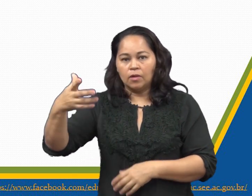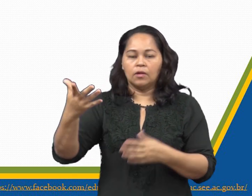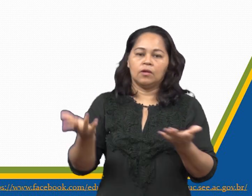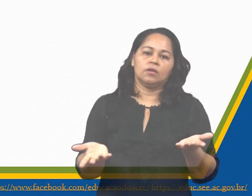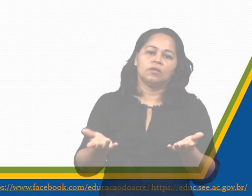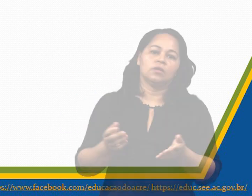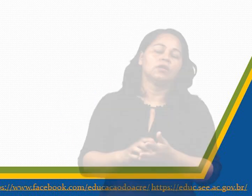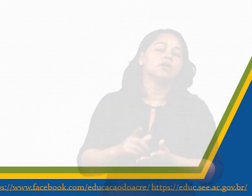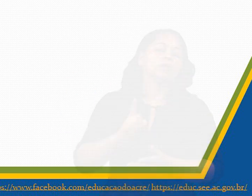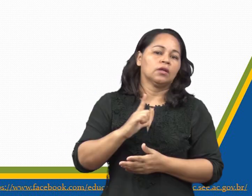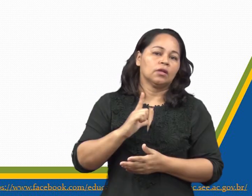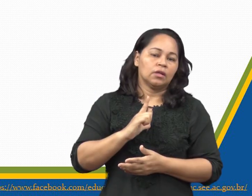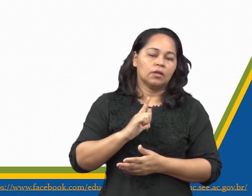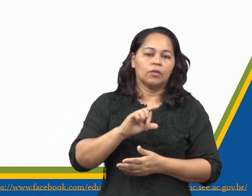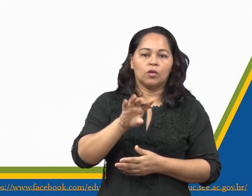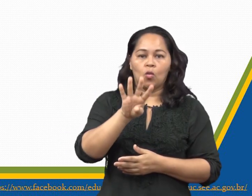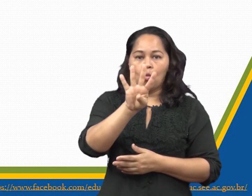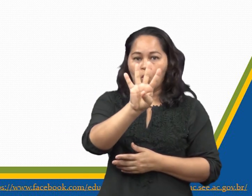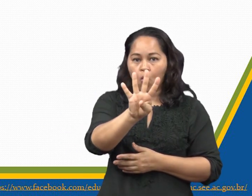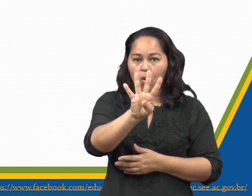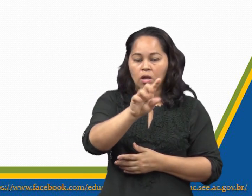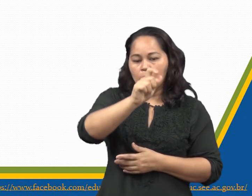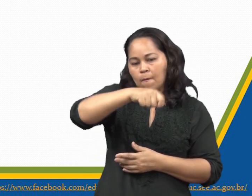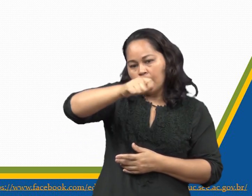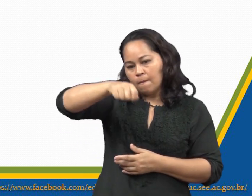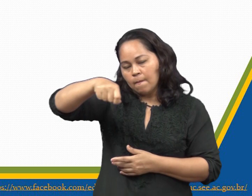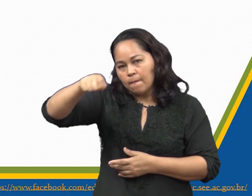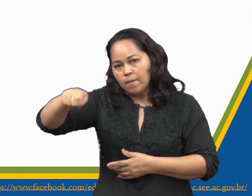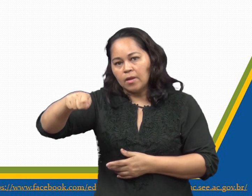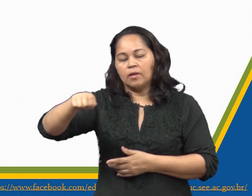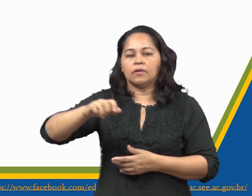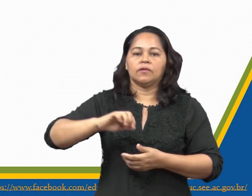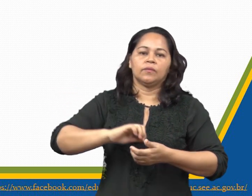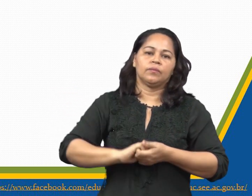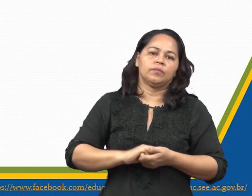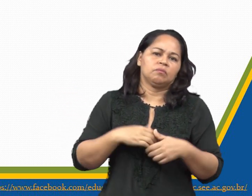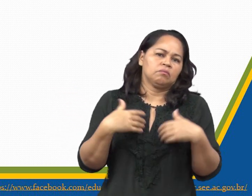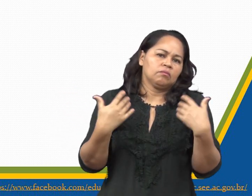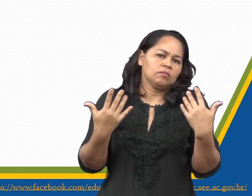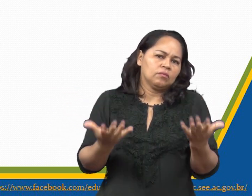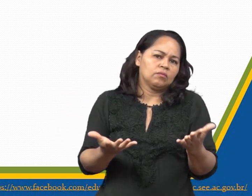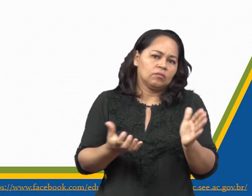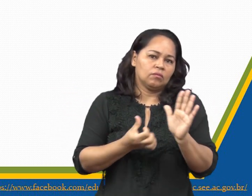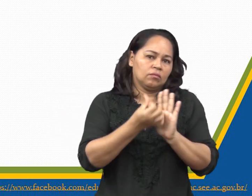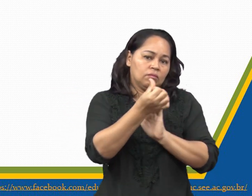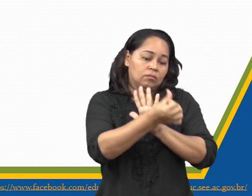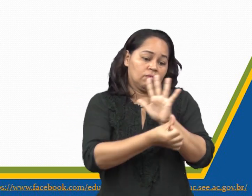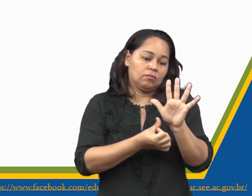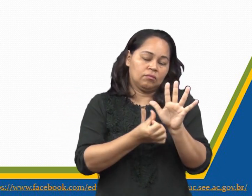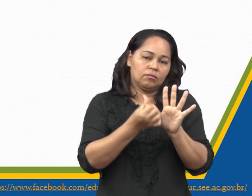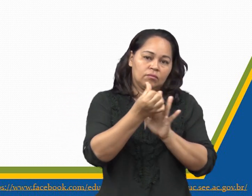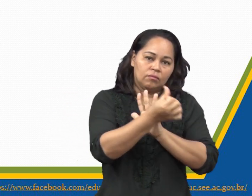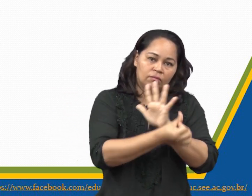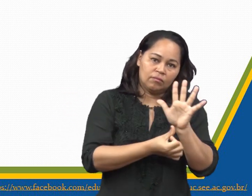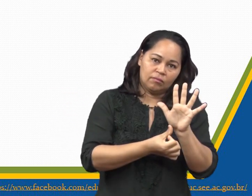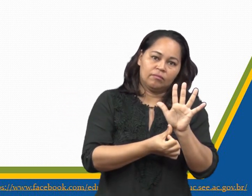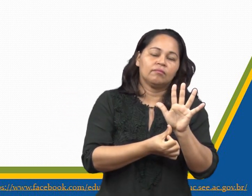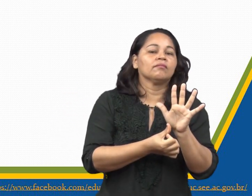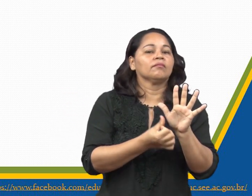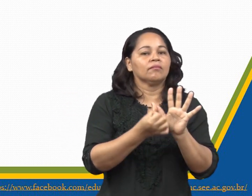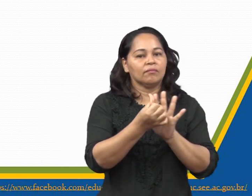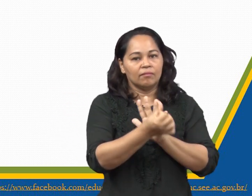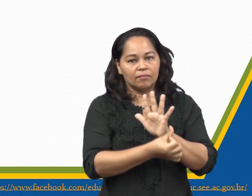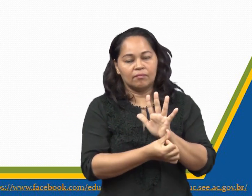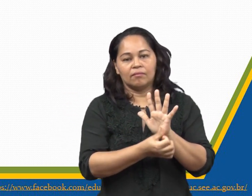um quadrimestre, 4 meses. E um semestre? O primeiro semestre, segundo semestre.